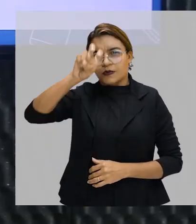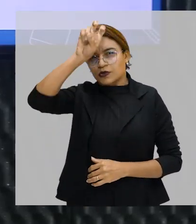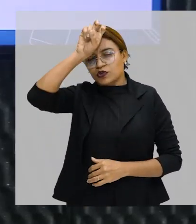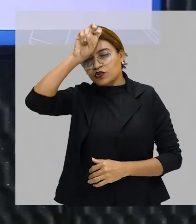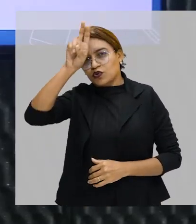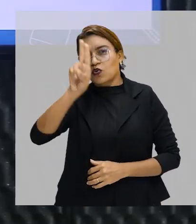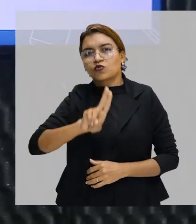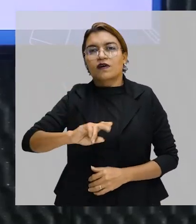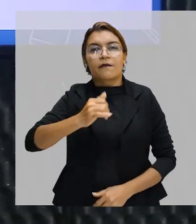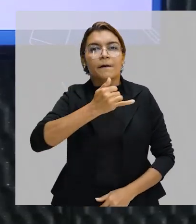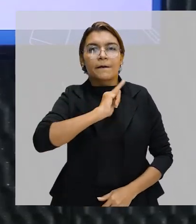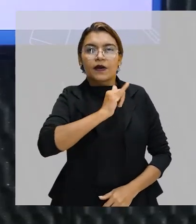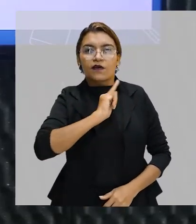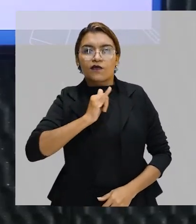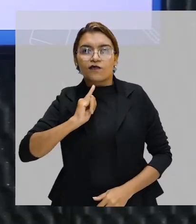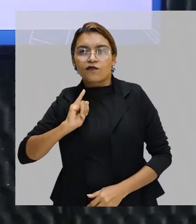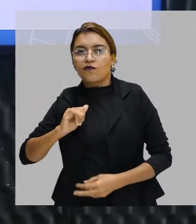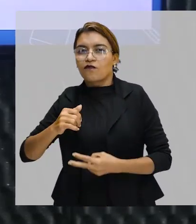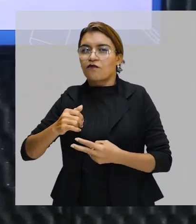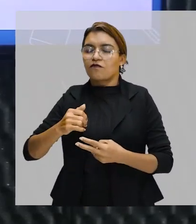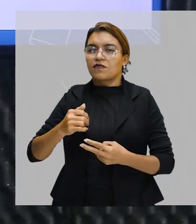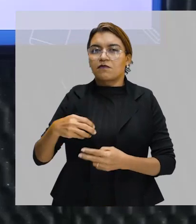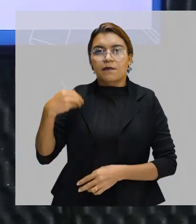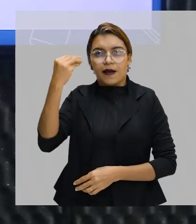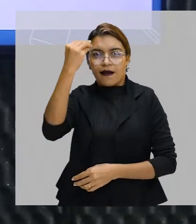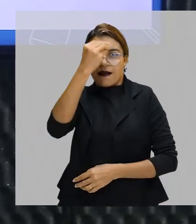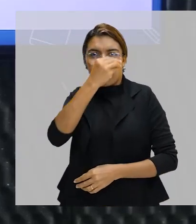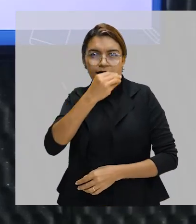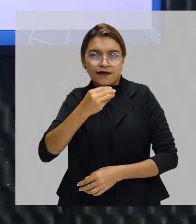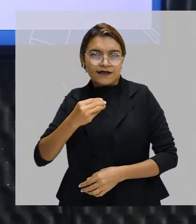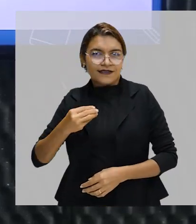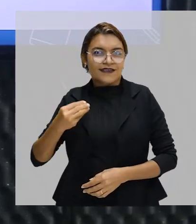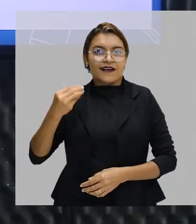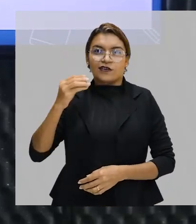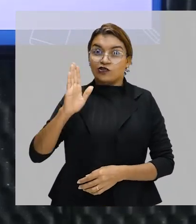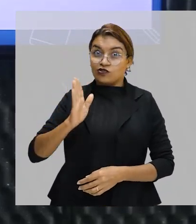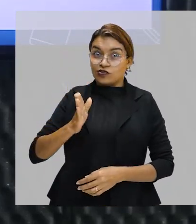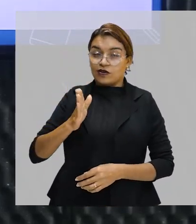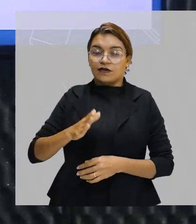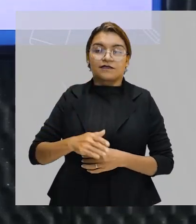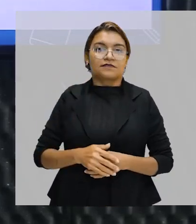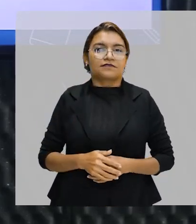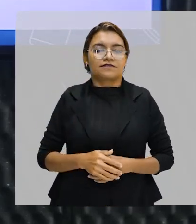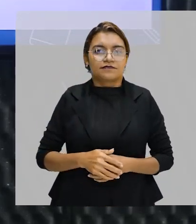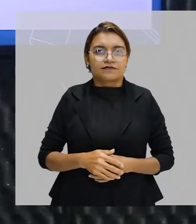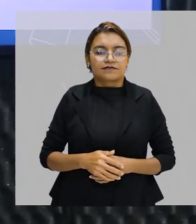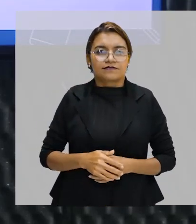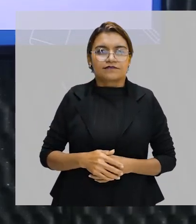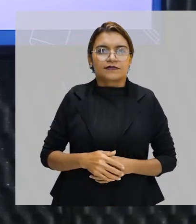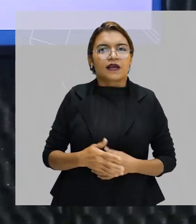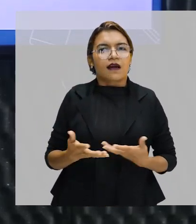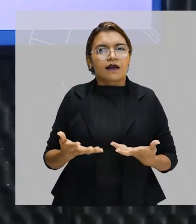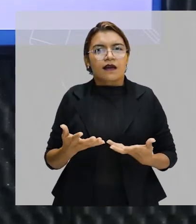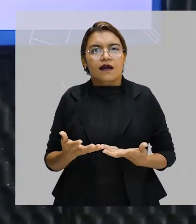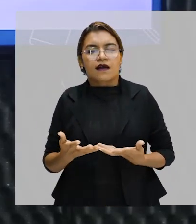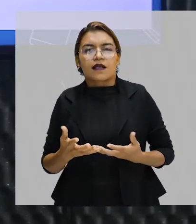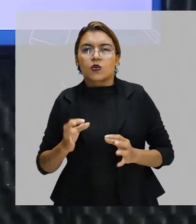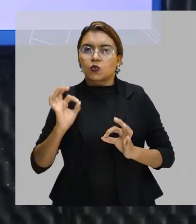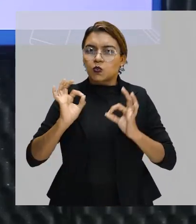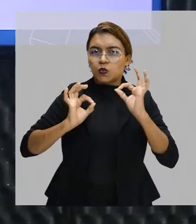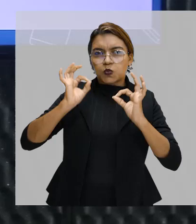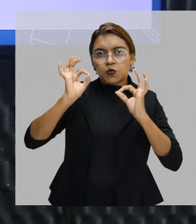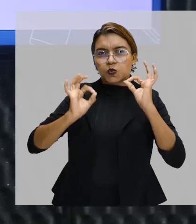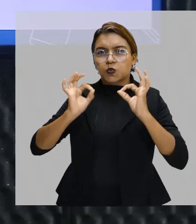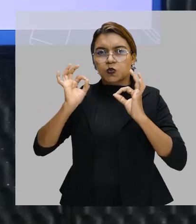de perfumes, ungüentos e maquiagem nos olhos. Essa busca pela beleza foi se tornando cada vez